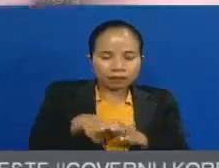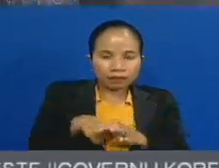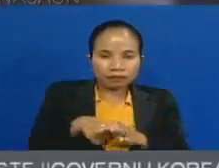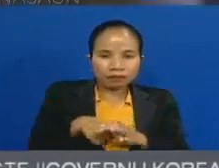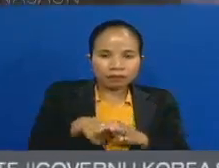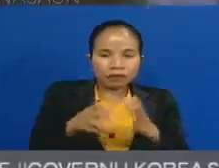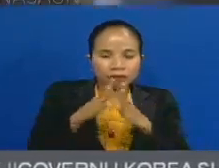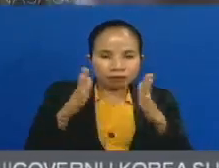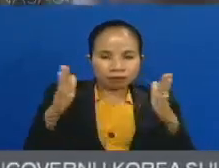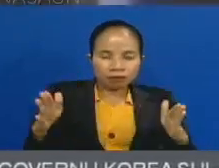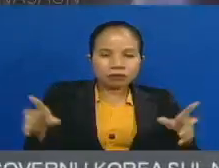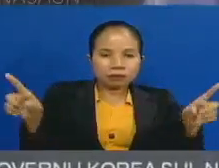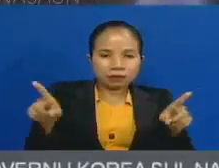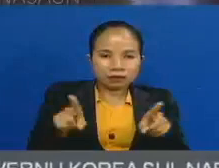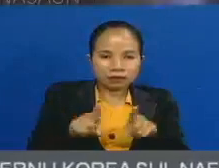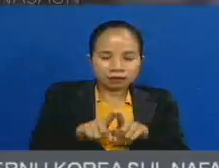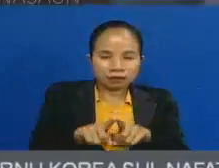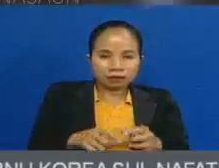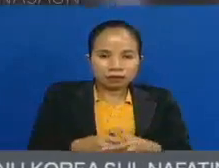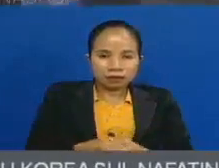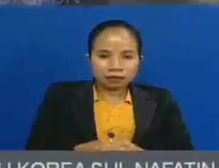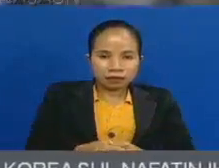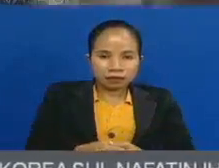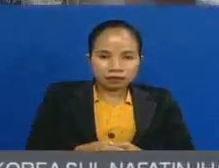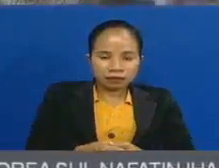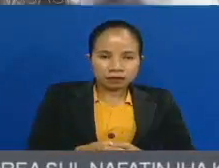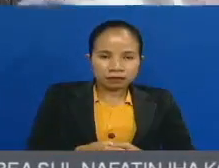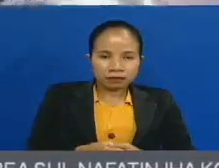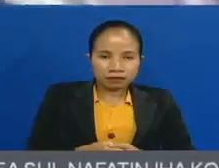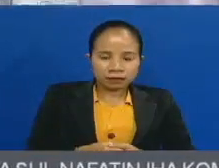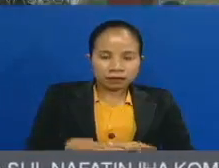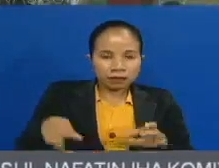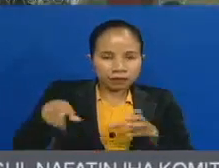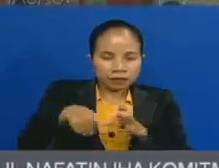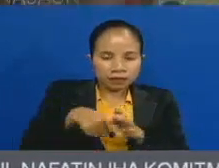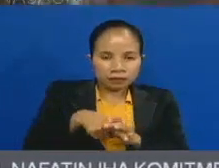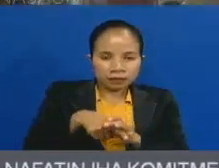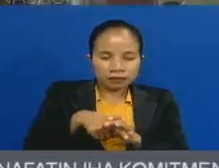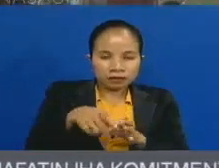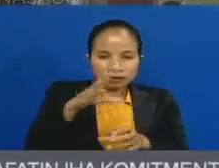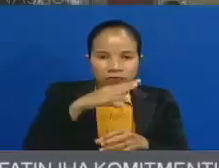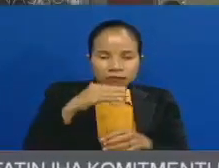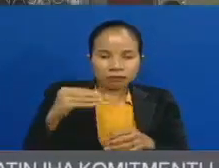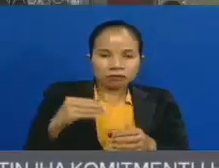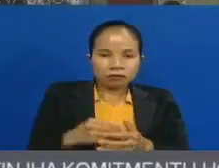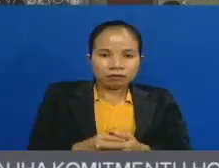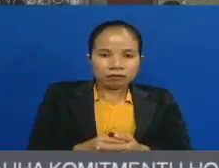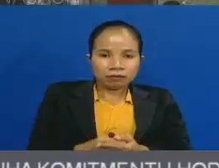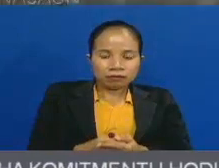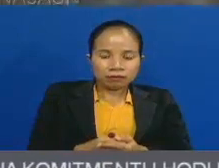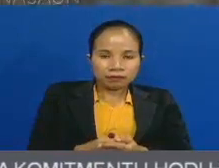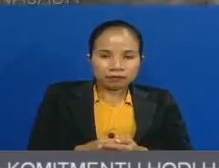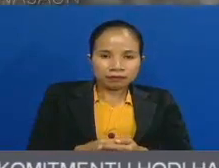kirat bot ne maka ninia sensibilidade ninia omen du